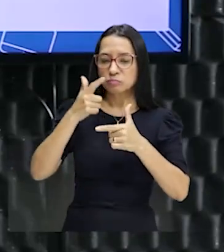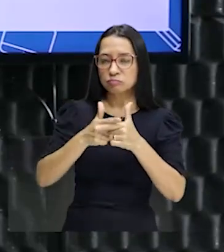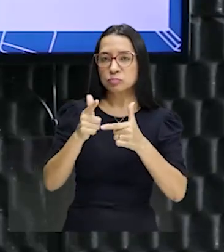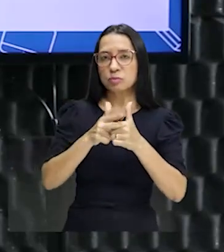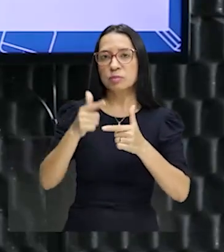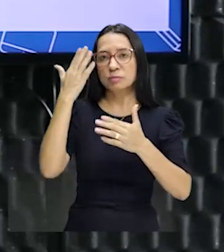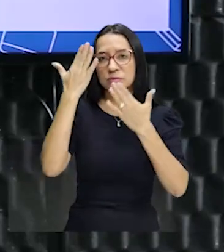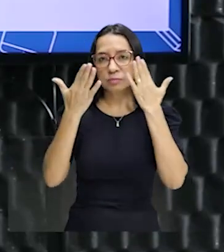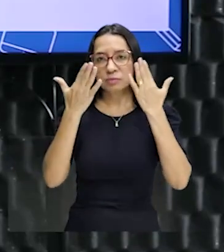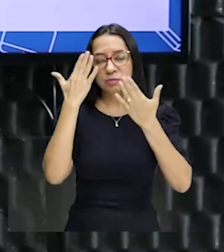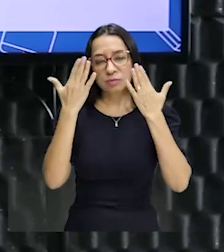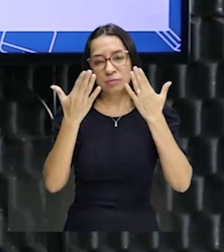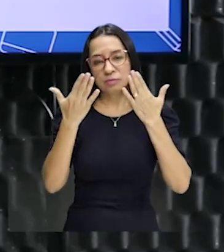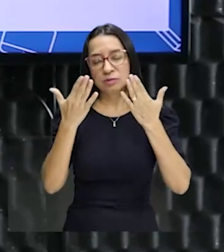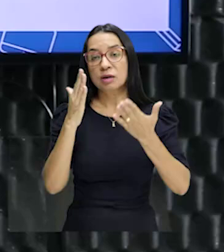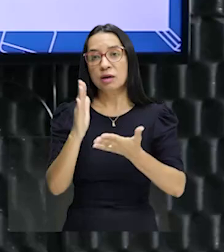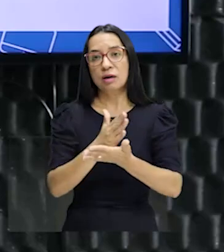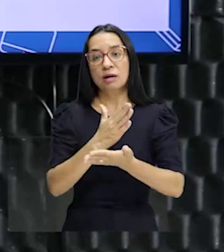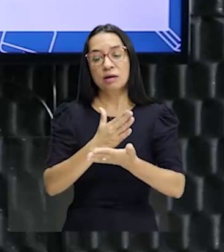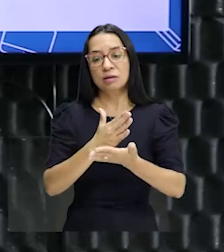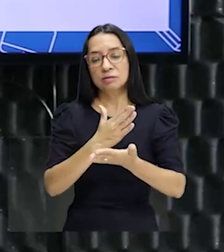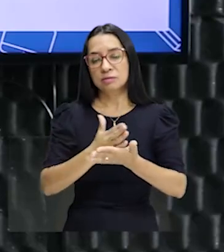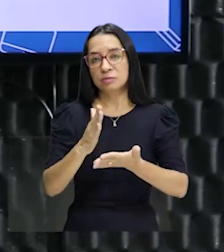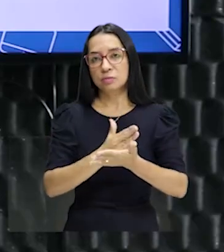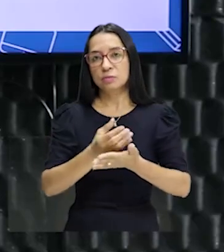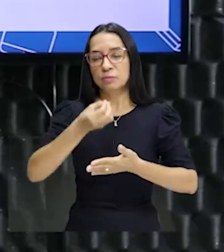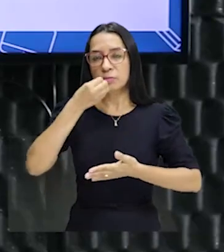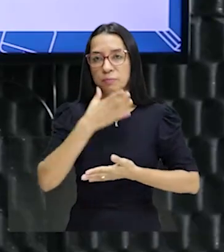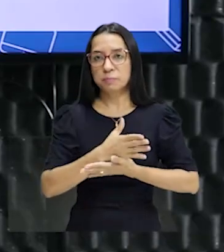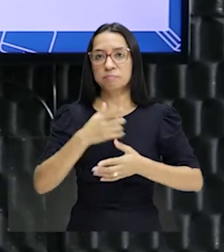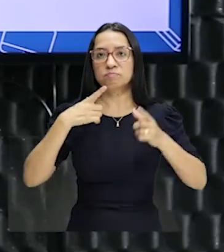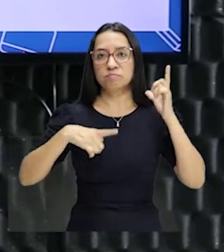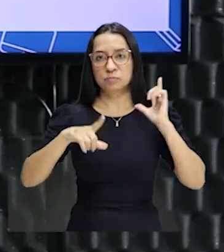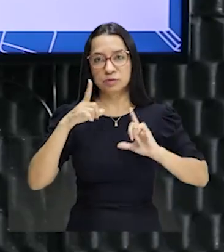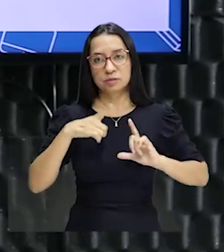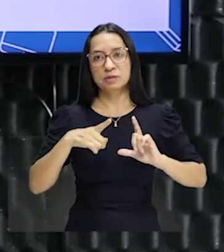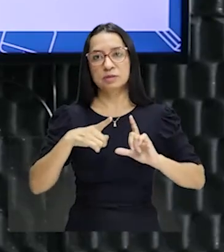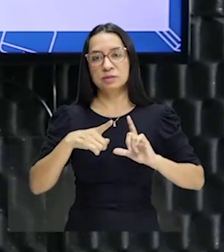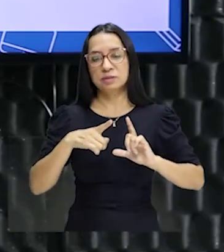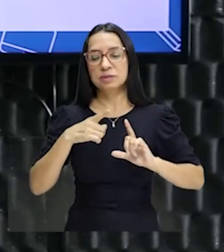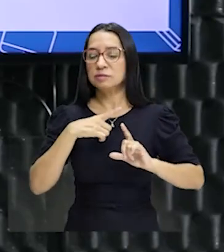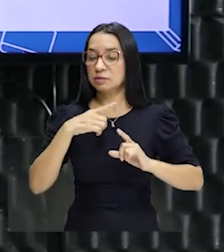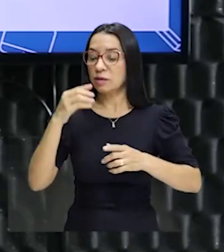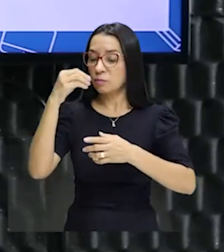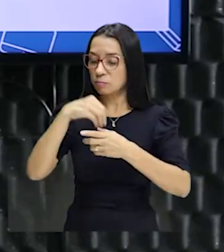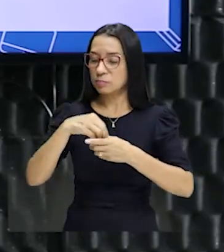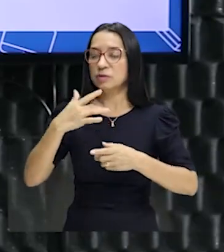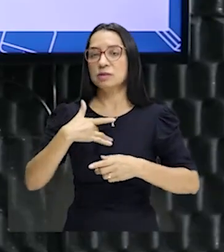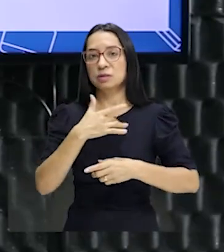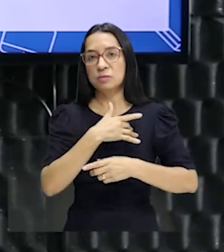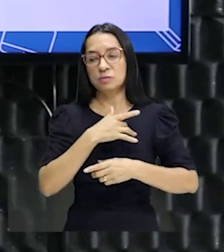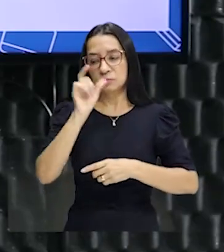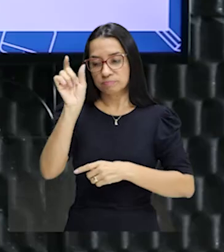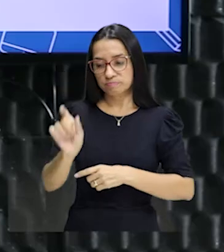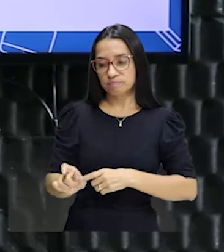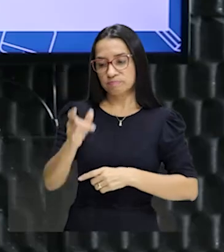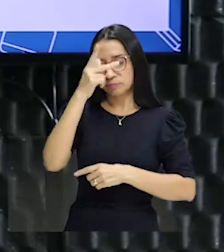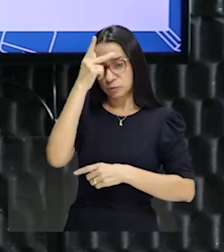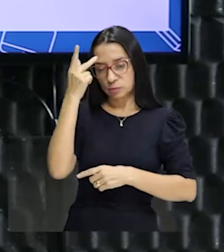lazer traz para a saúde do indivíduo. Aumenta a qualidade de vida, ó. Isso aqui é